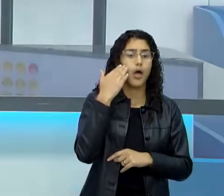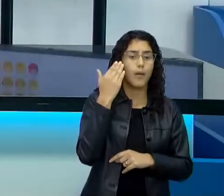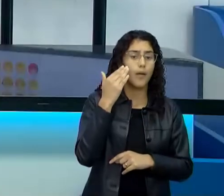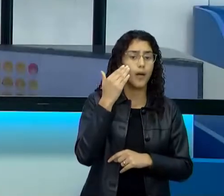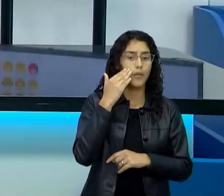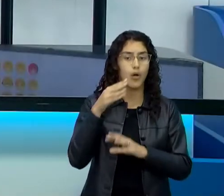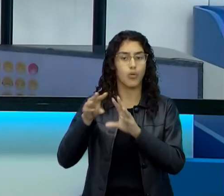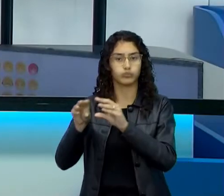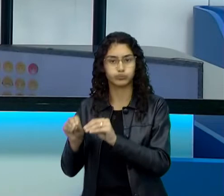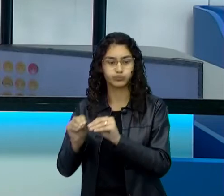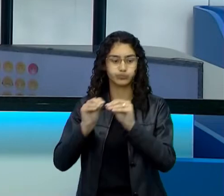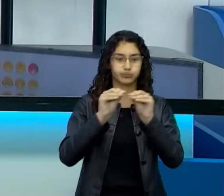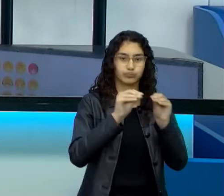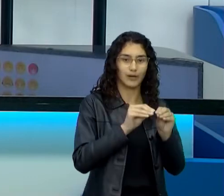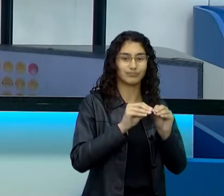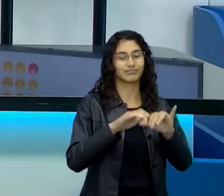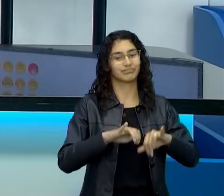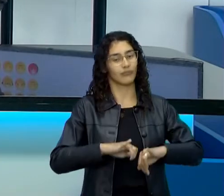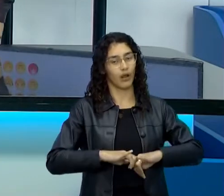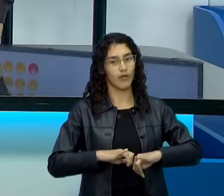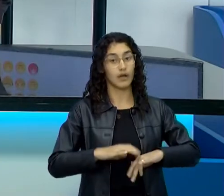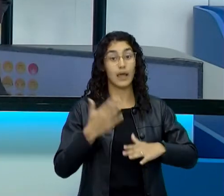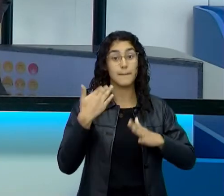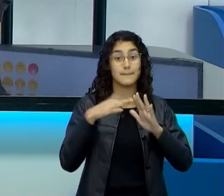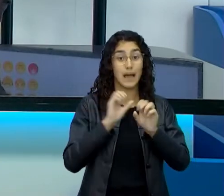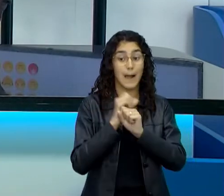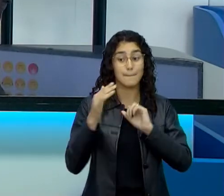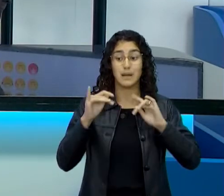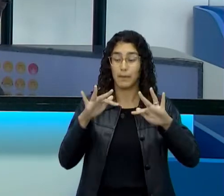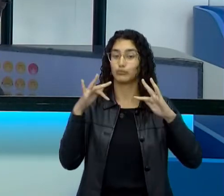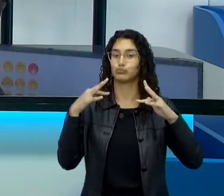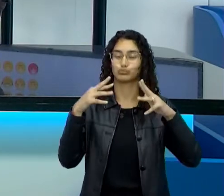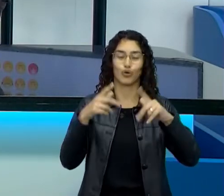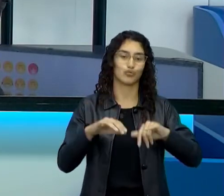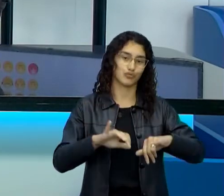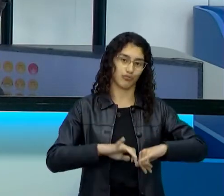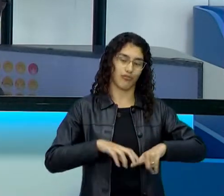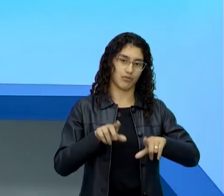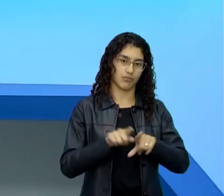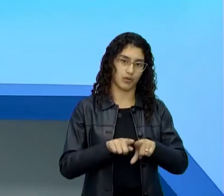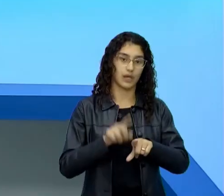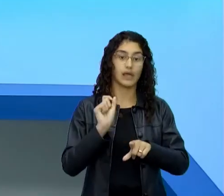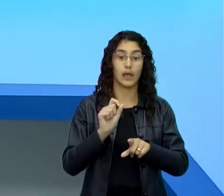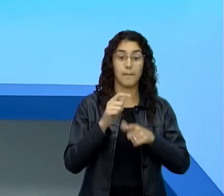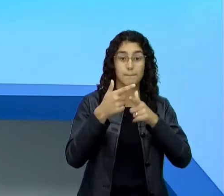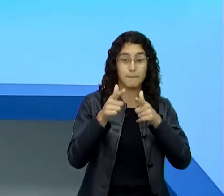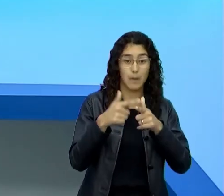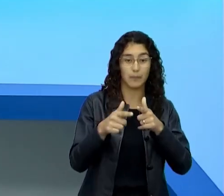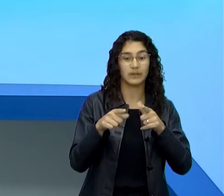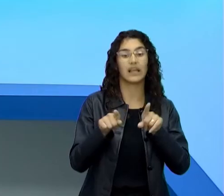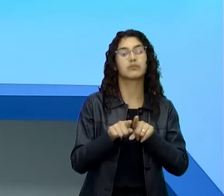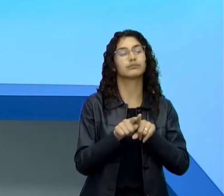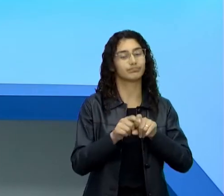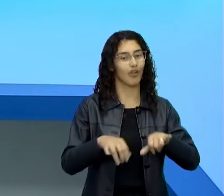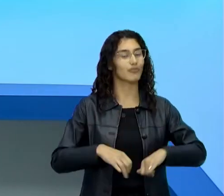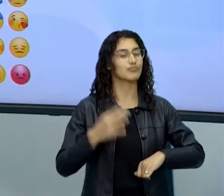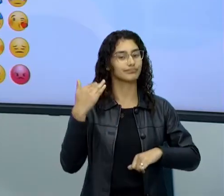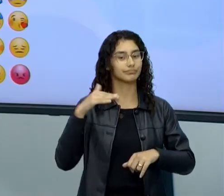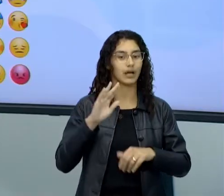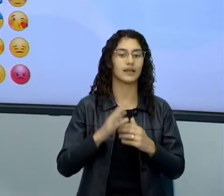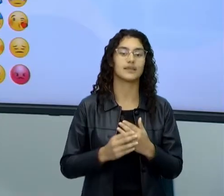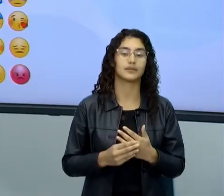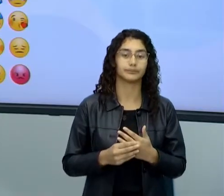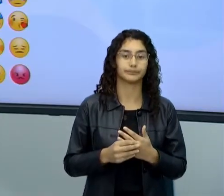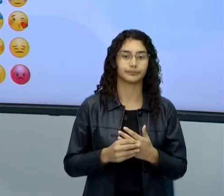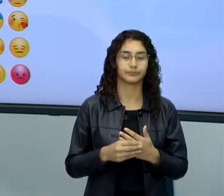refugiados sofrem. Imagina na época da pandemia que todos sofremos. Então. Quem está em situação vulnerável deve ter sofrido muito mais.